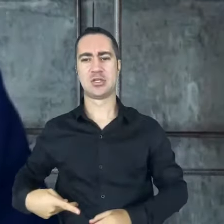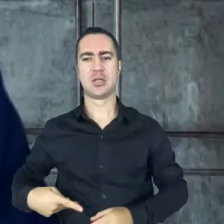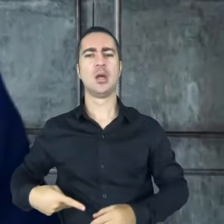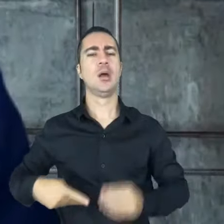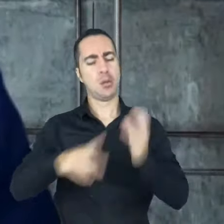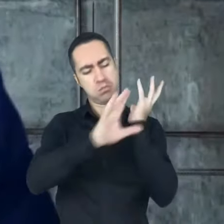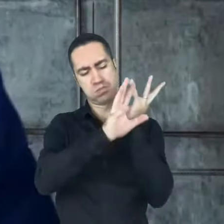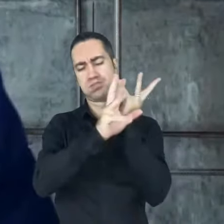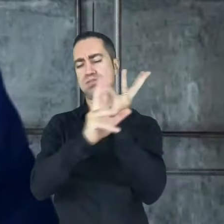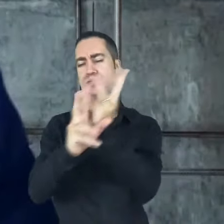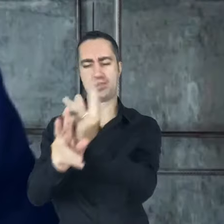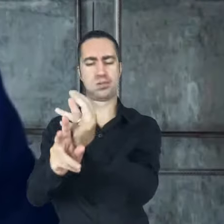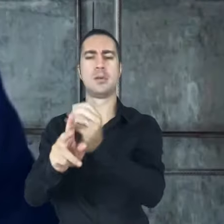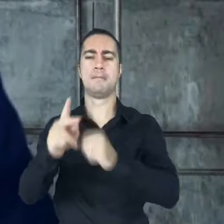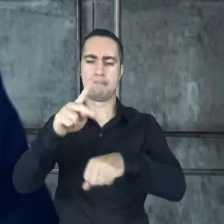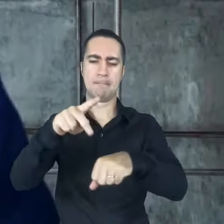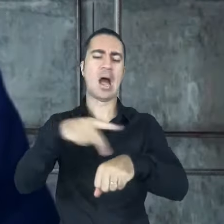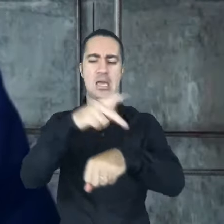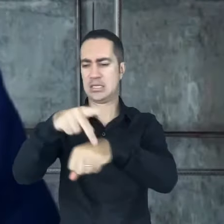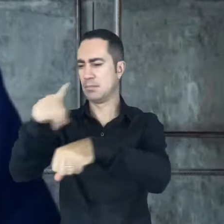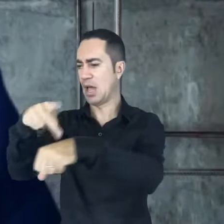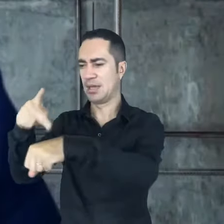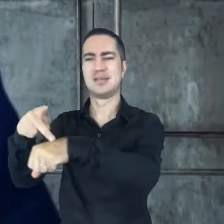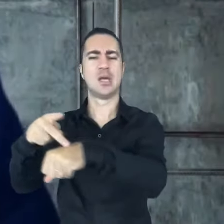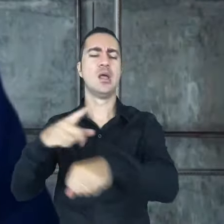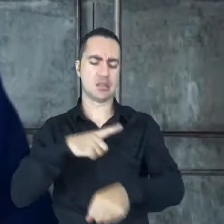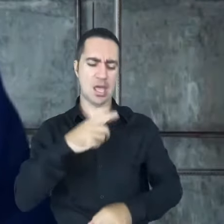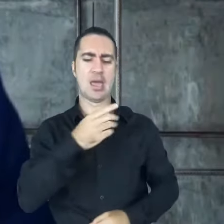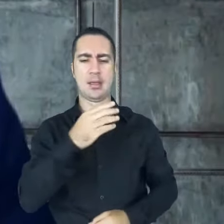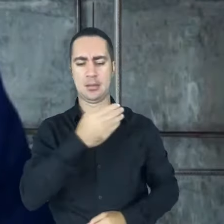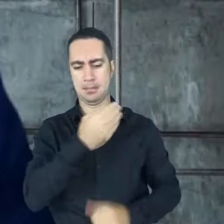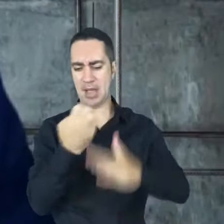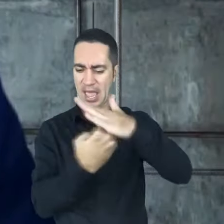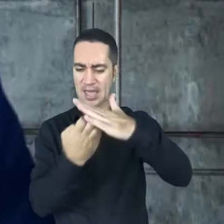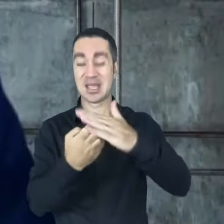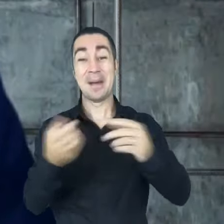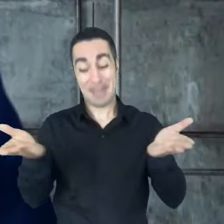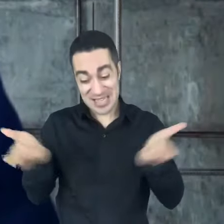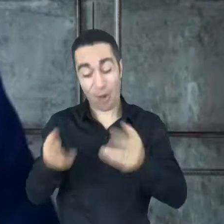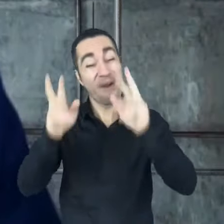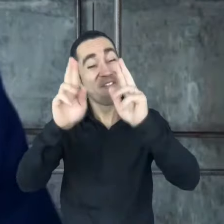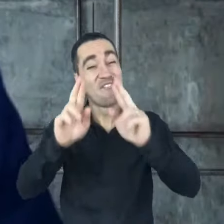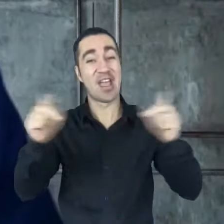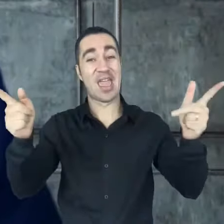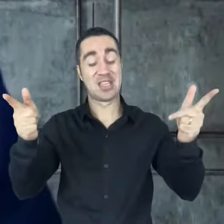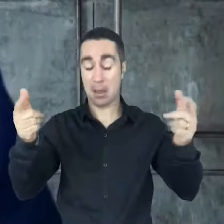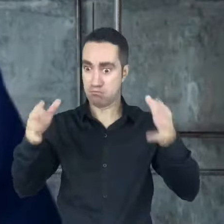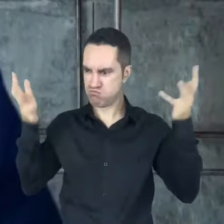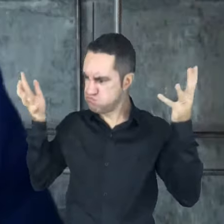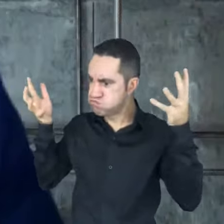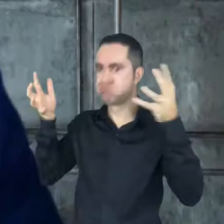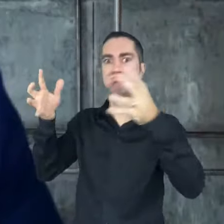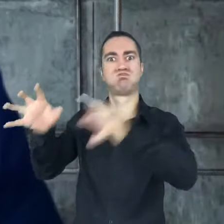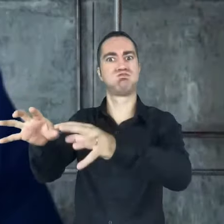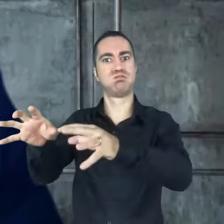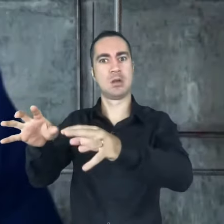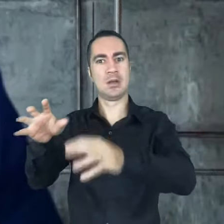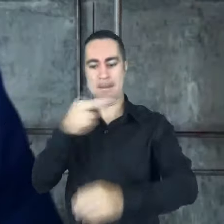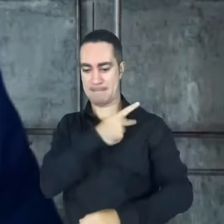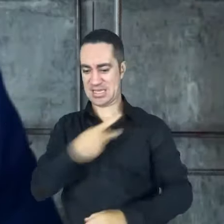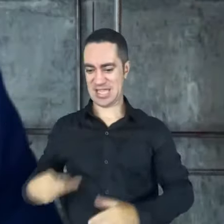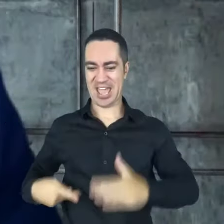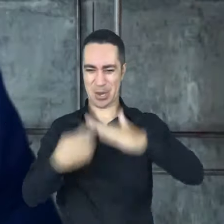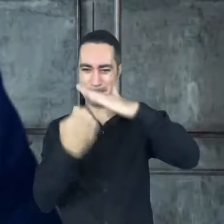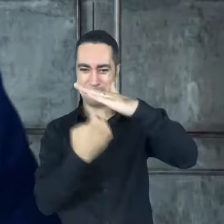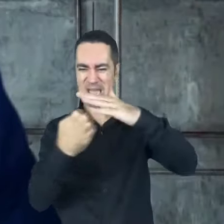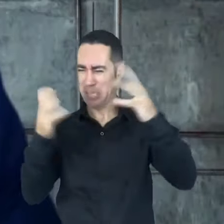exemplo, Paris, a gente tinha muito CEO, mas não tanto quanto agora. E, além disso, também, uma coisa que eu vejo pouco falarem,